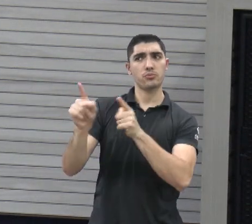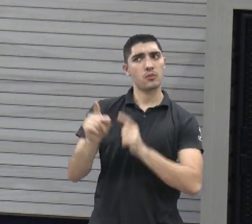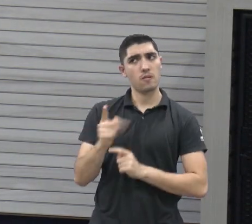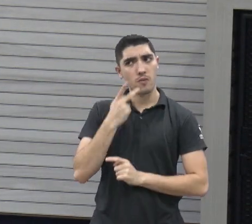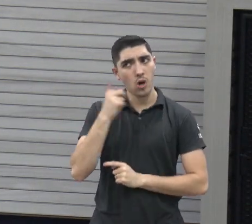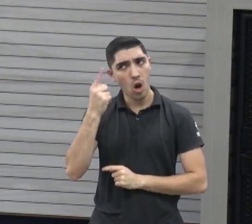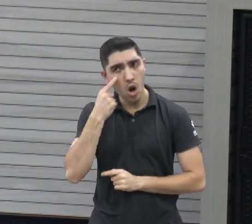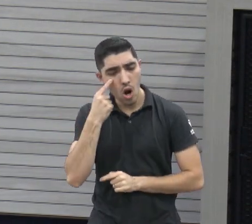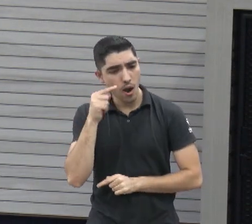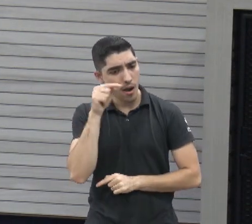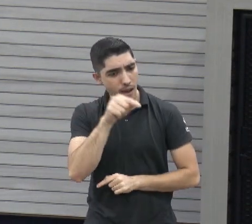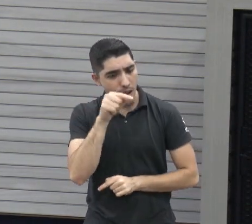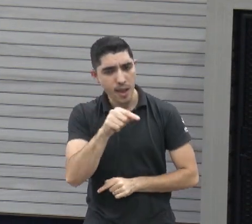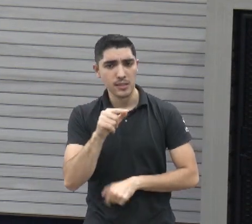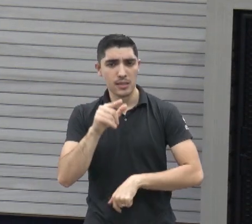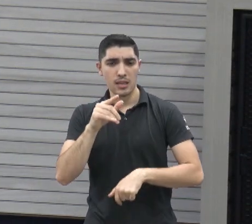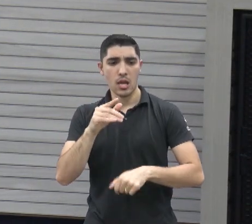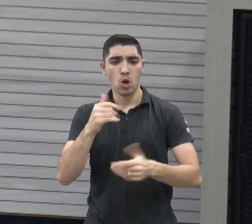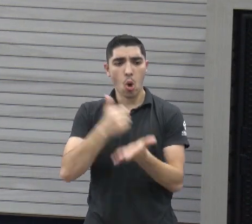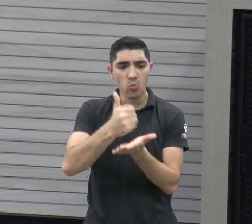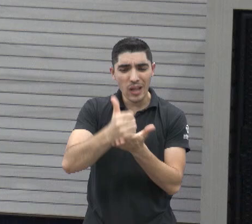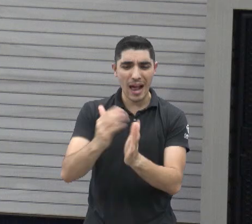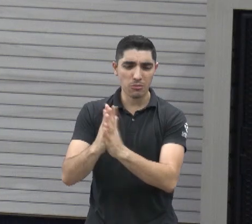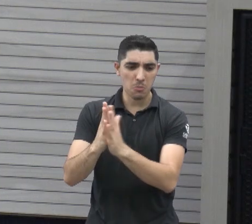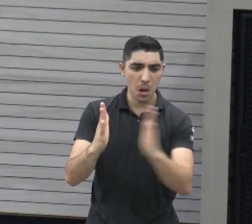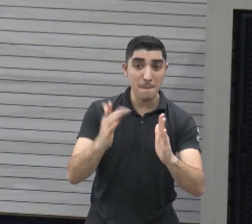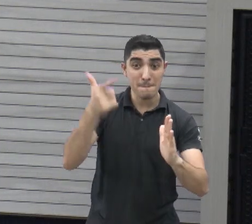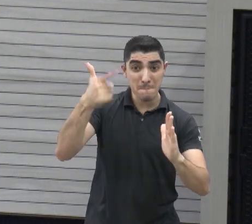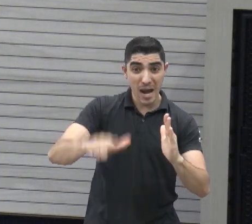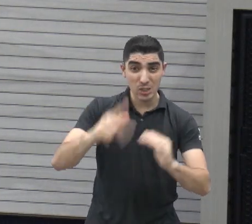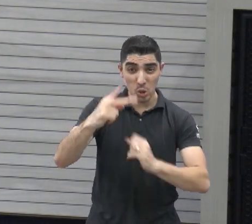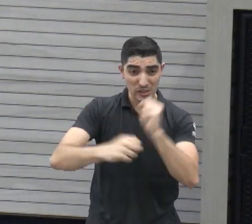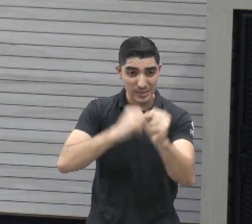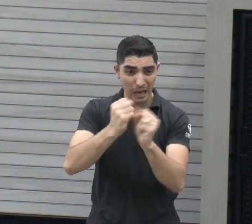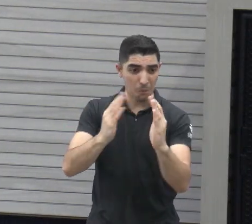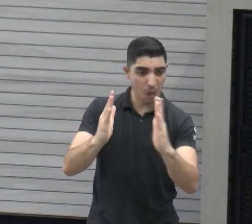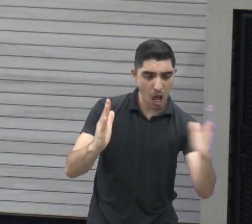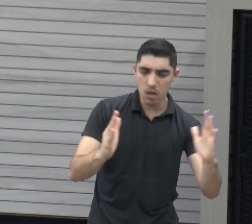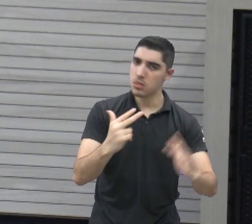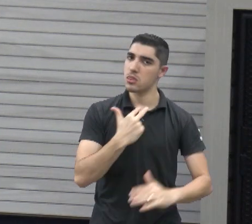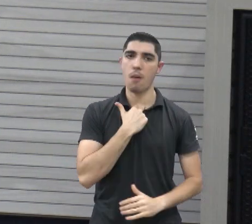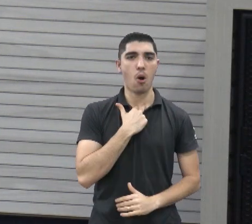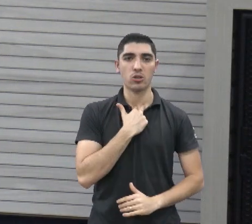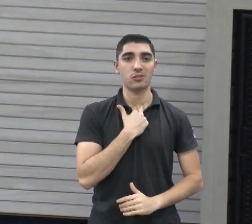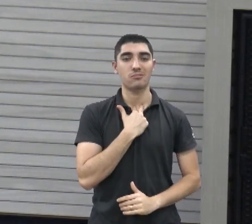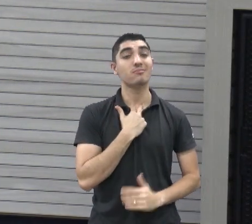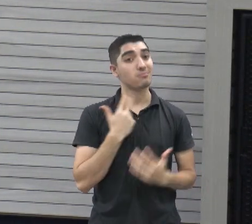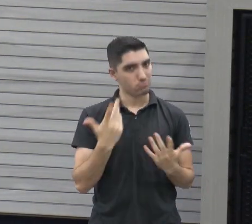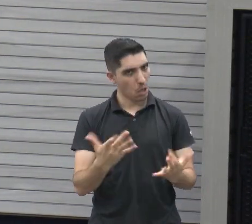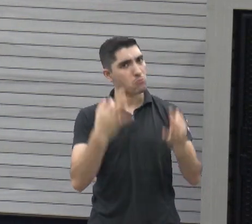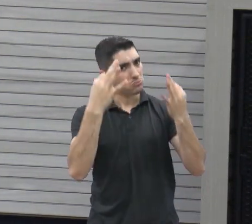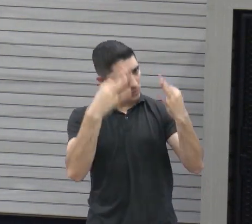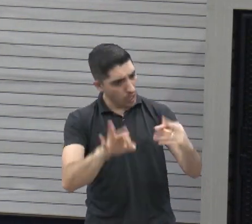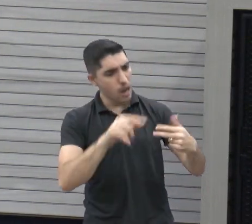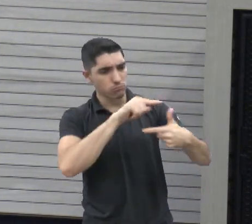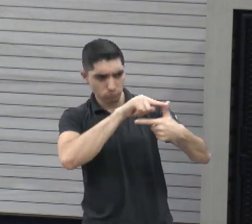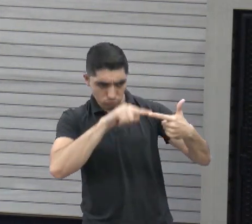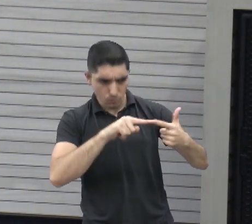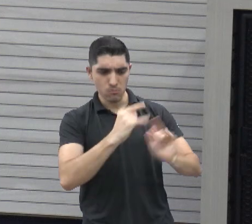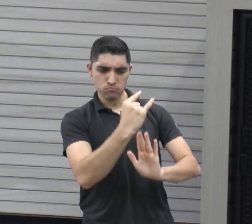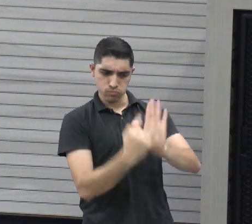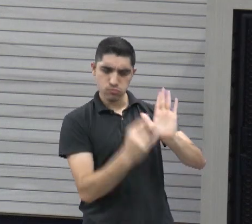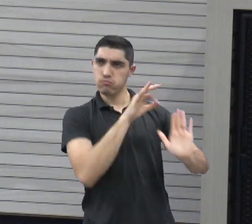prefeito essa prorrogação sem passar pela Câmara. Tem que ser discutido pelos vereadores que representam as pessoas que